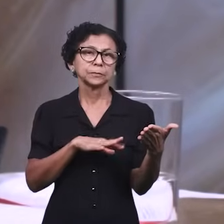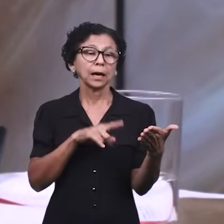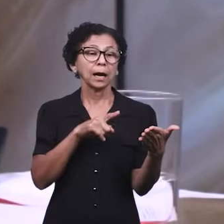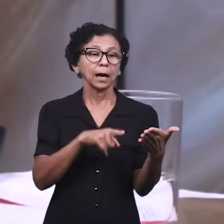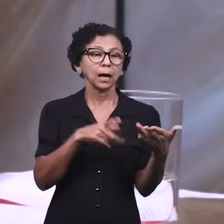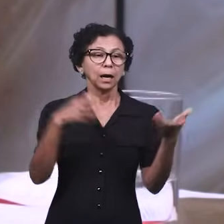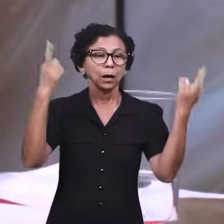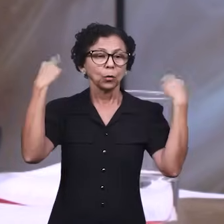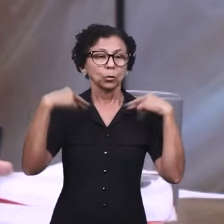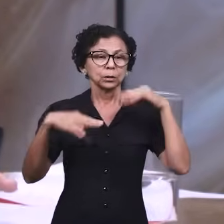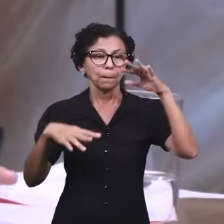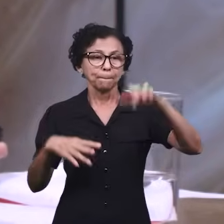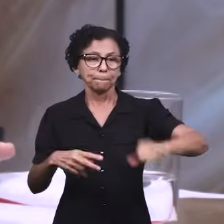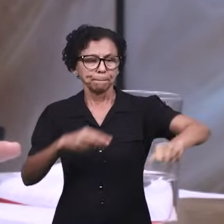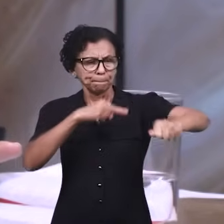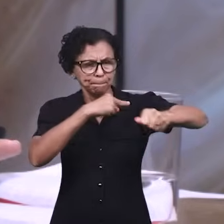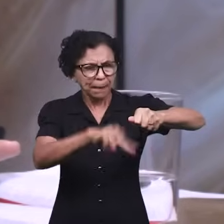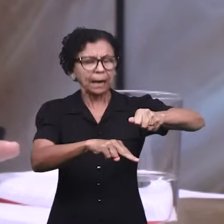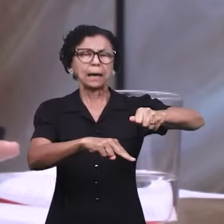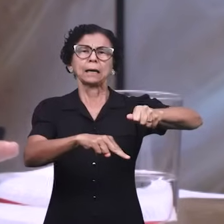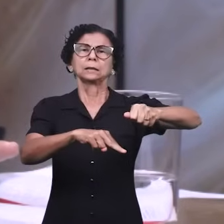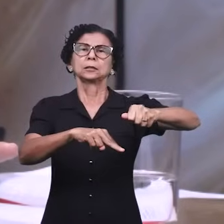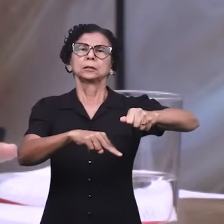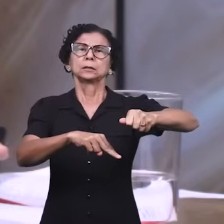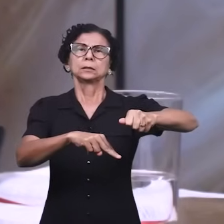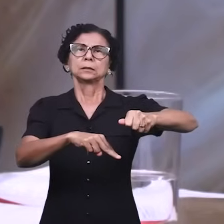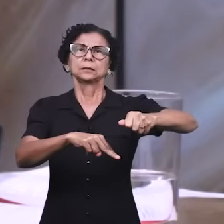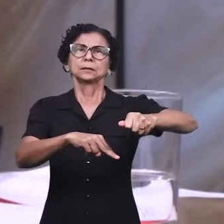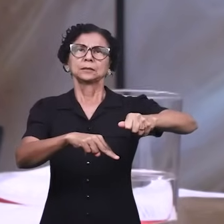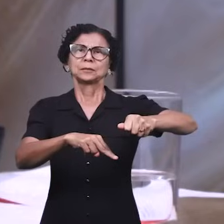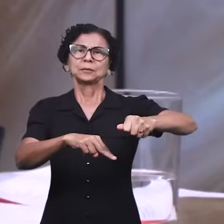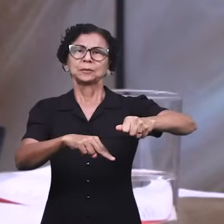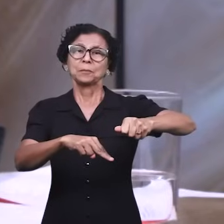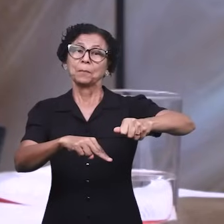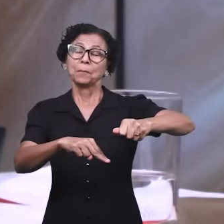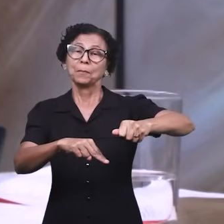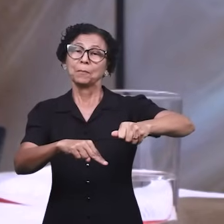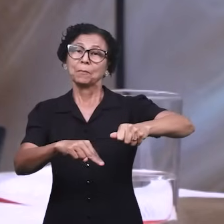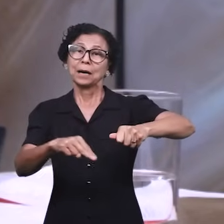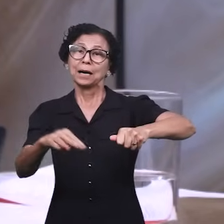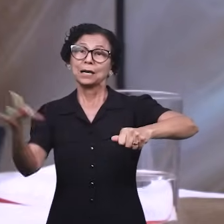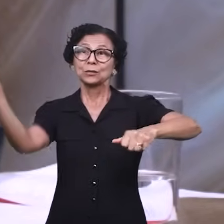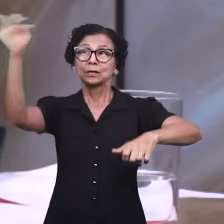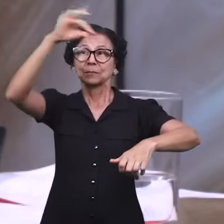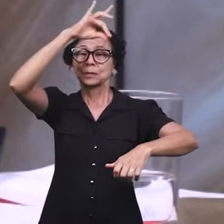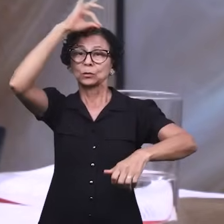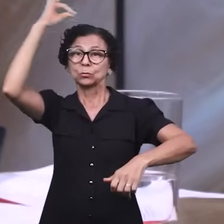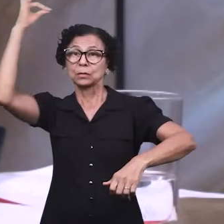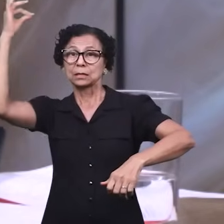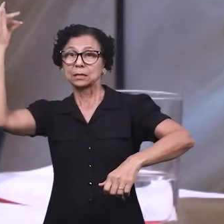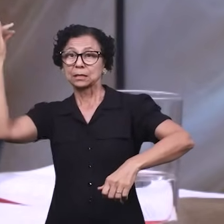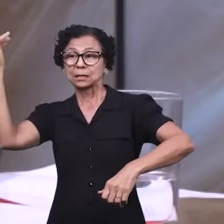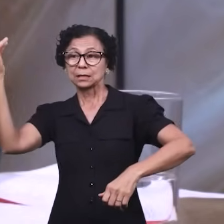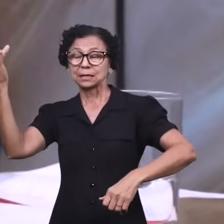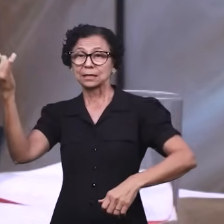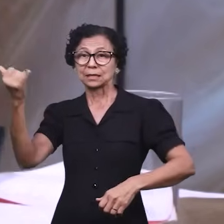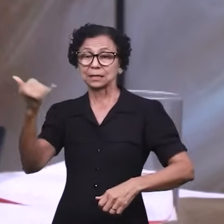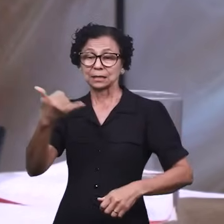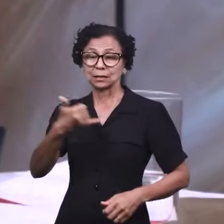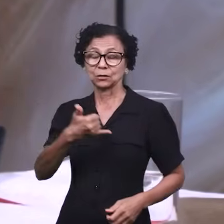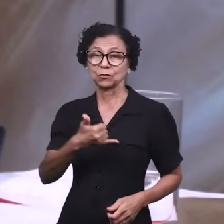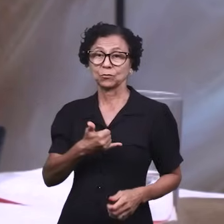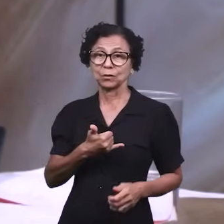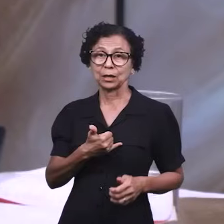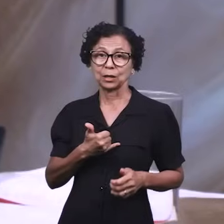assim: sacrificarás um cordeiro. Mas naquela hora ali, o Espírito Santo agiu nele, no coração dele, na